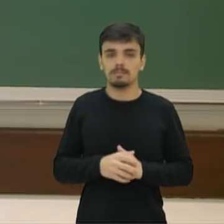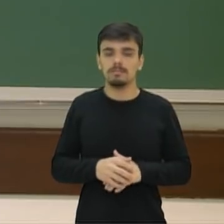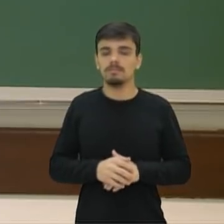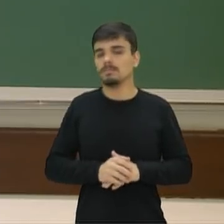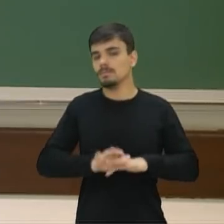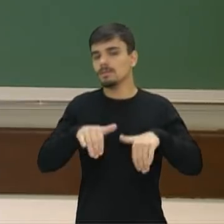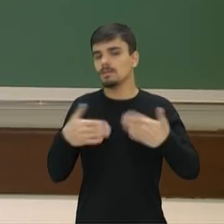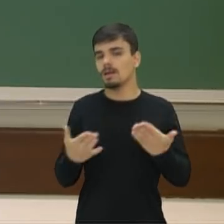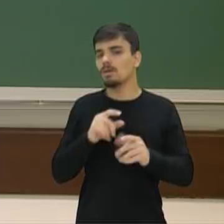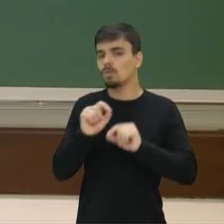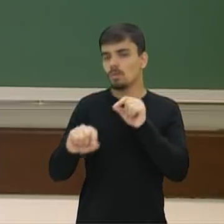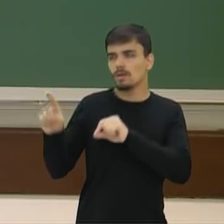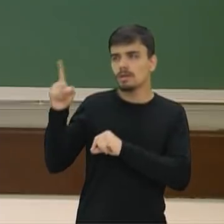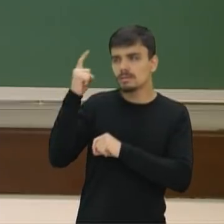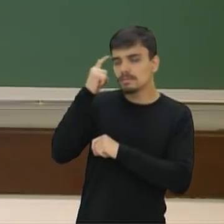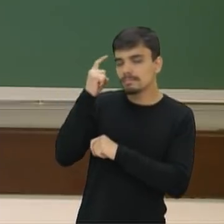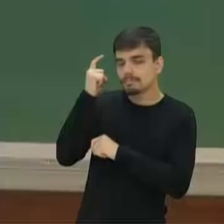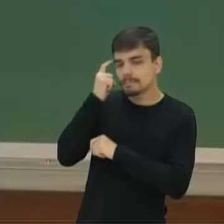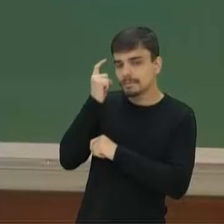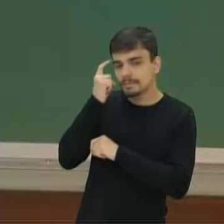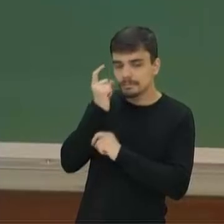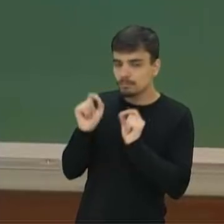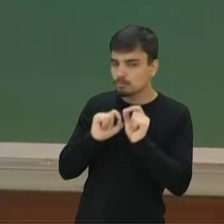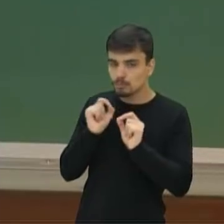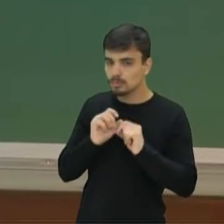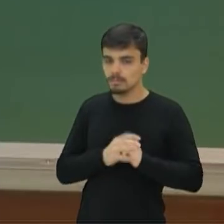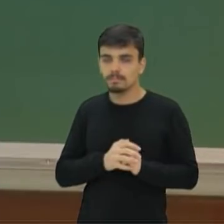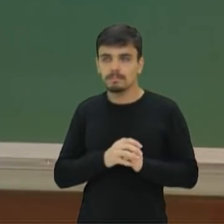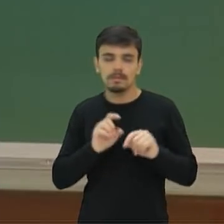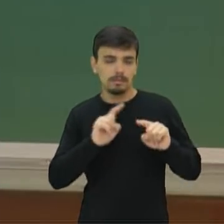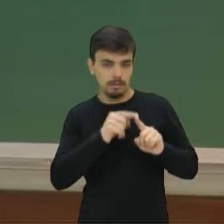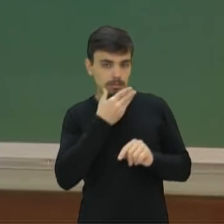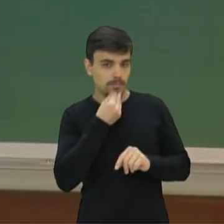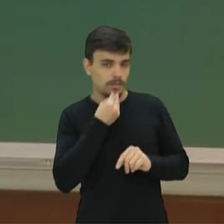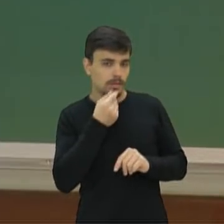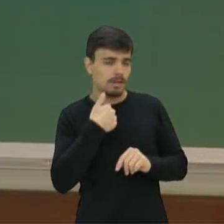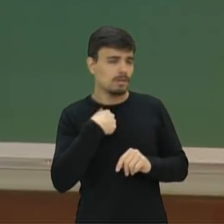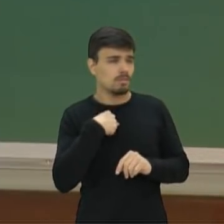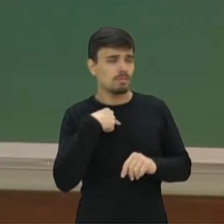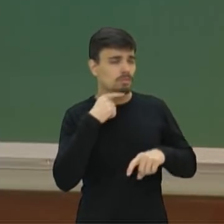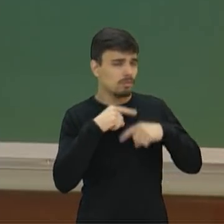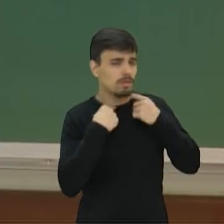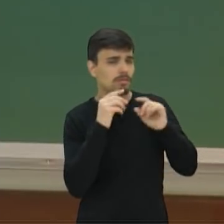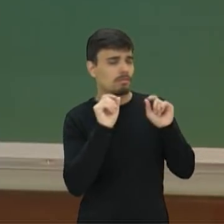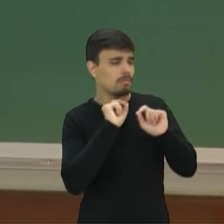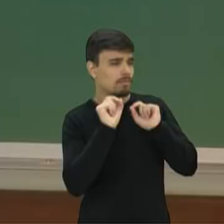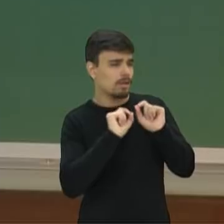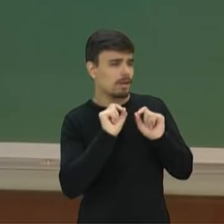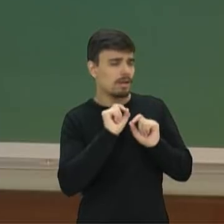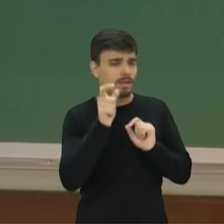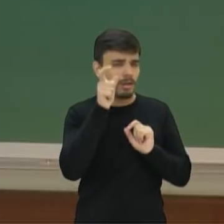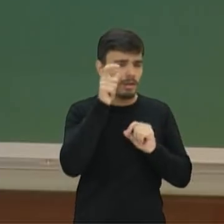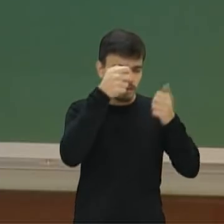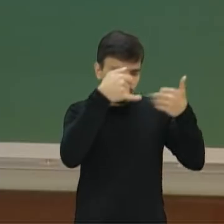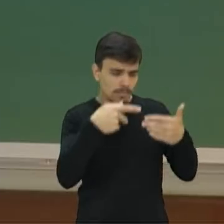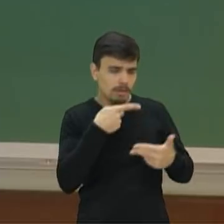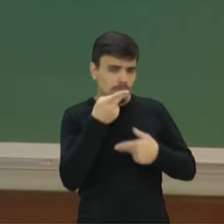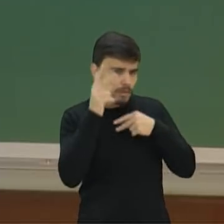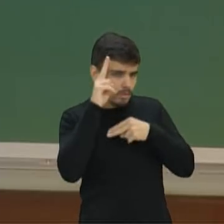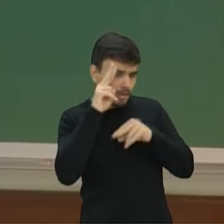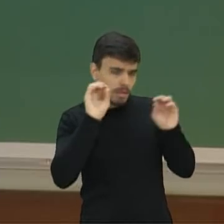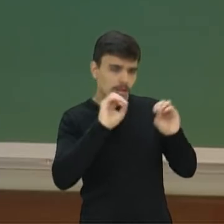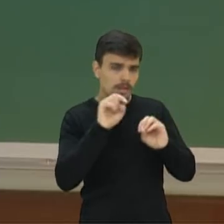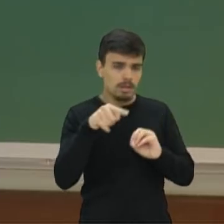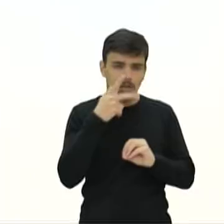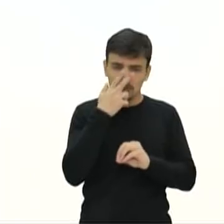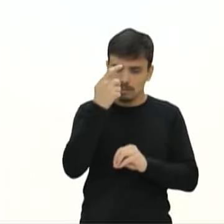E aí, o que será que eles estão pensando? Ele pensa assim, ó, ai, eu não consigo falar nada interessante, eu sou tão chato, ela deve me odiar. E ela